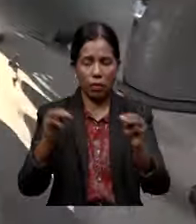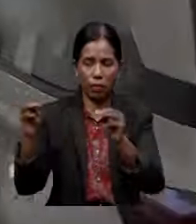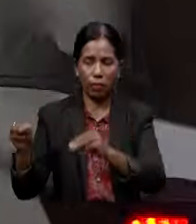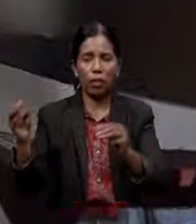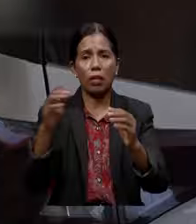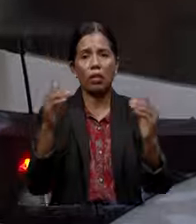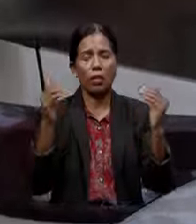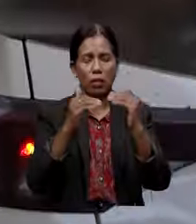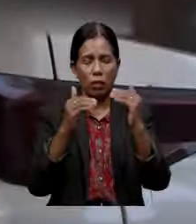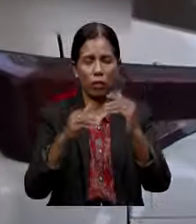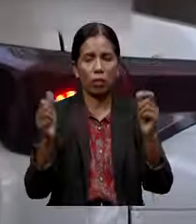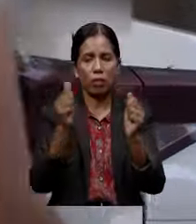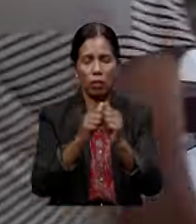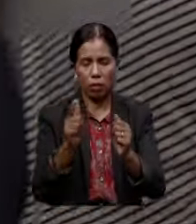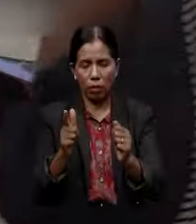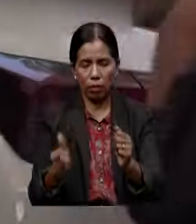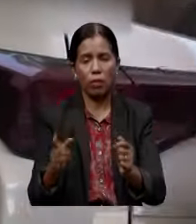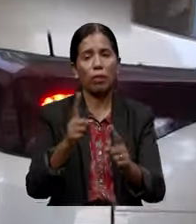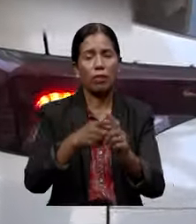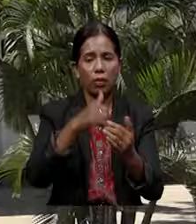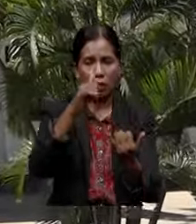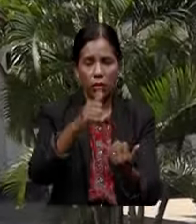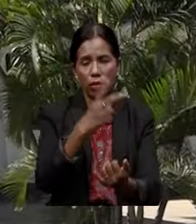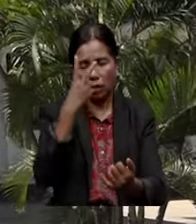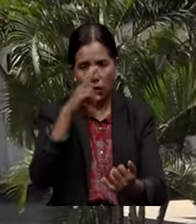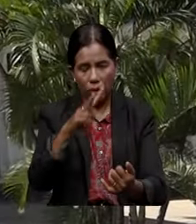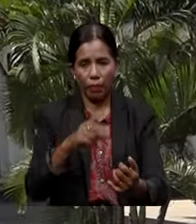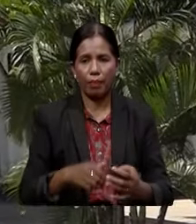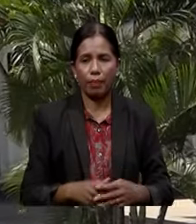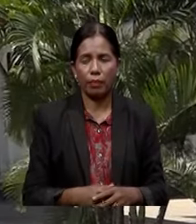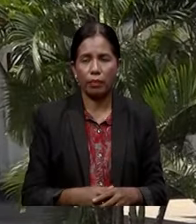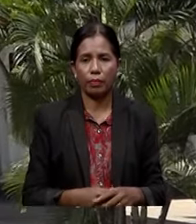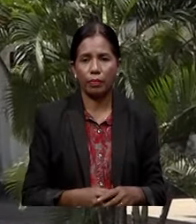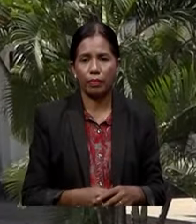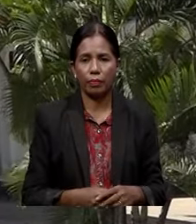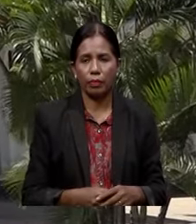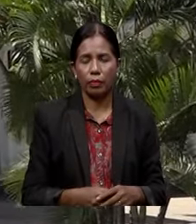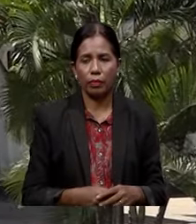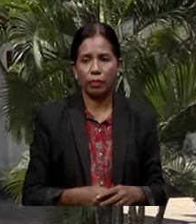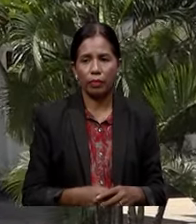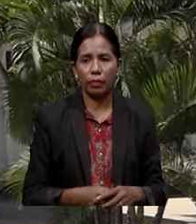né? Loron Tolonulo, Fulané, onde continua Ronatan Sassens. José Mendes, João Carlos, Giamen.